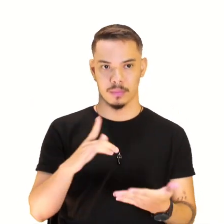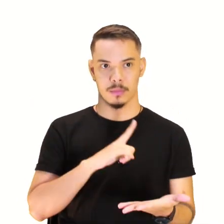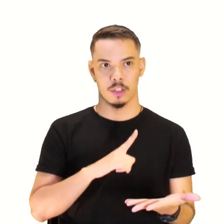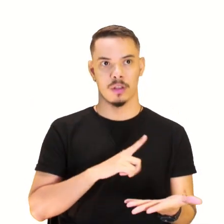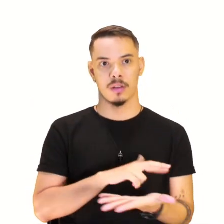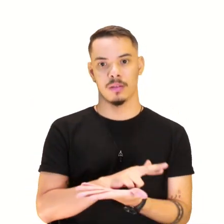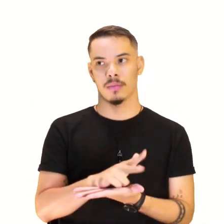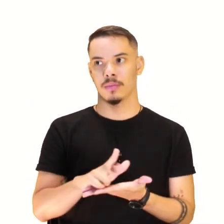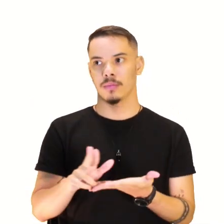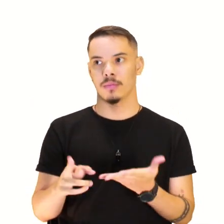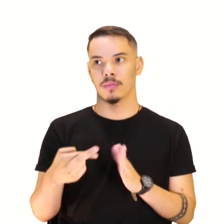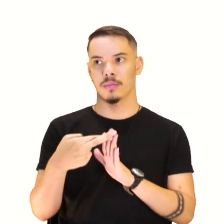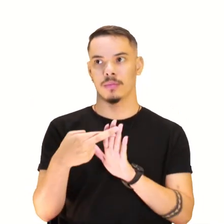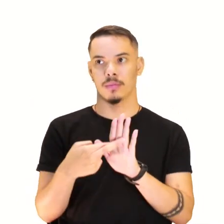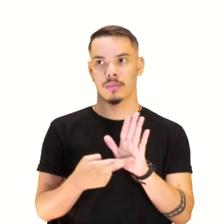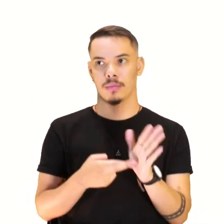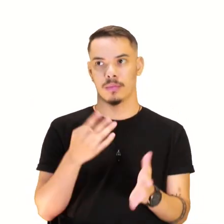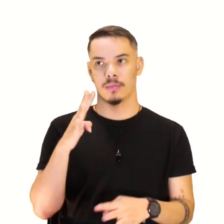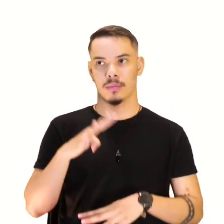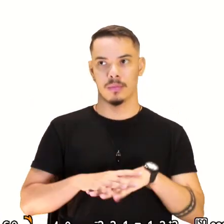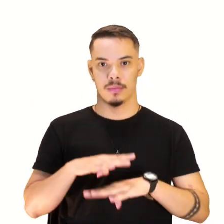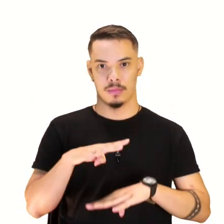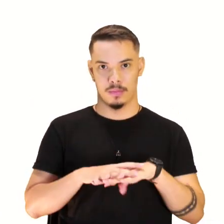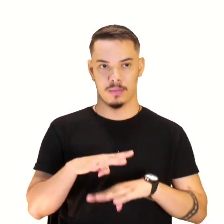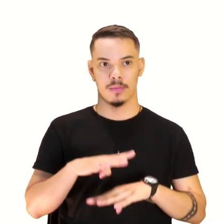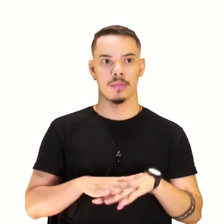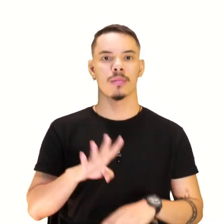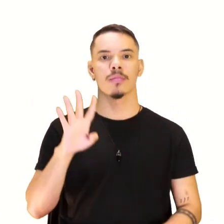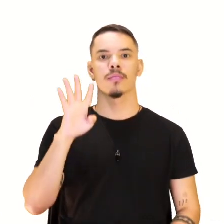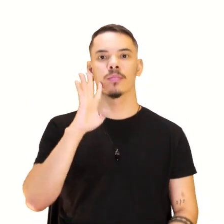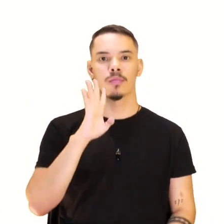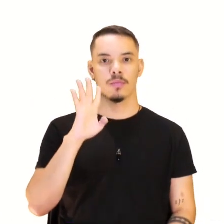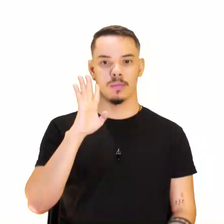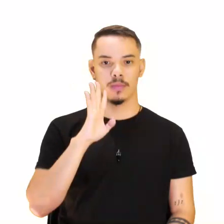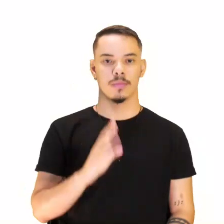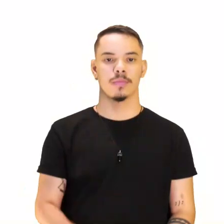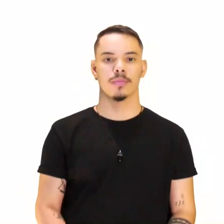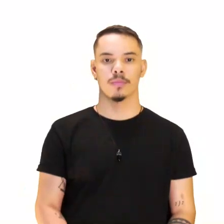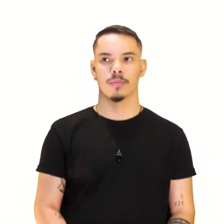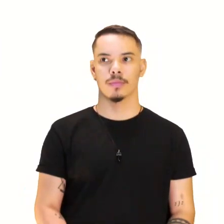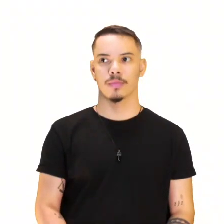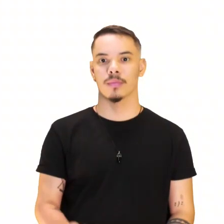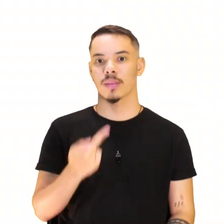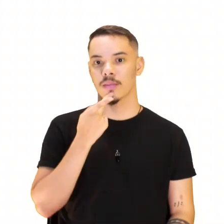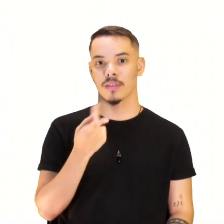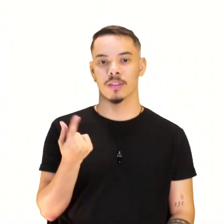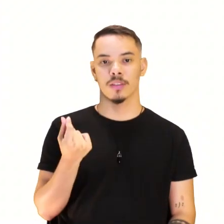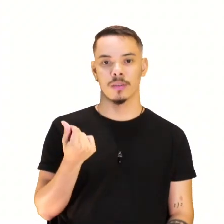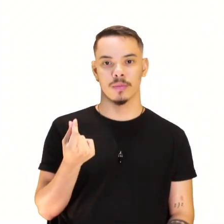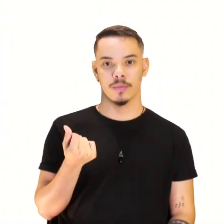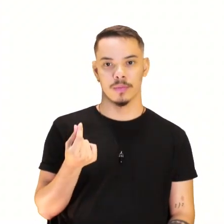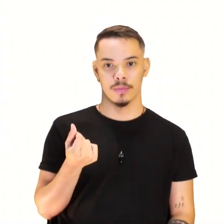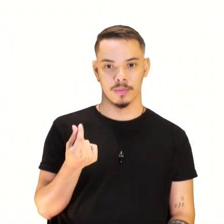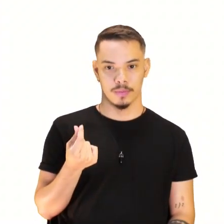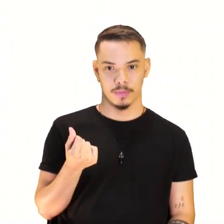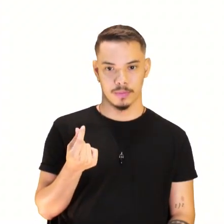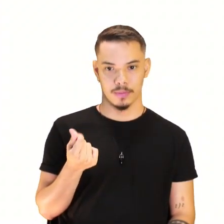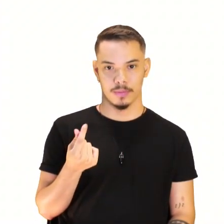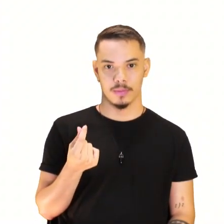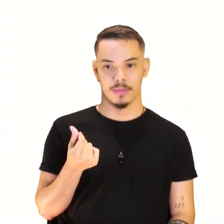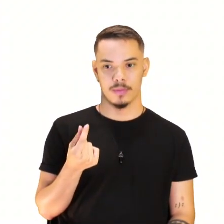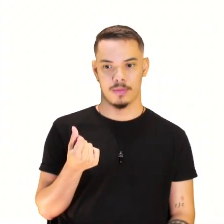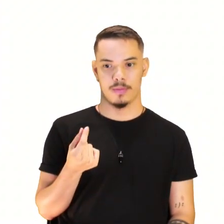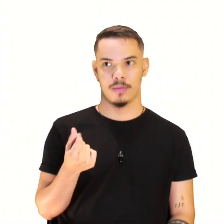várias regras e definições matemáticas, bem legal. Vamos falar um pouquinho de dinheiro? E aí, o Zezinho do Real, como é que